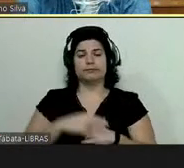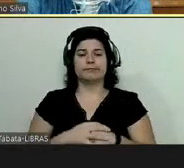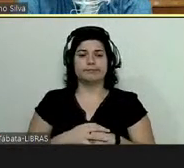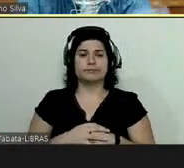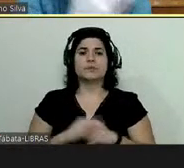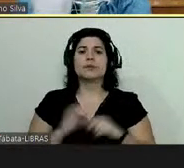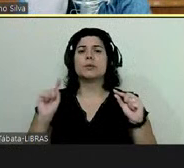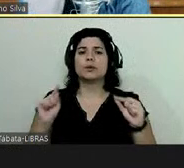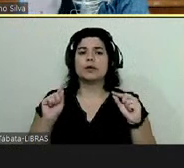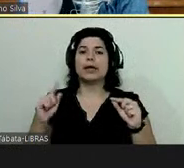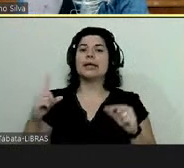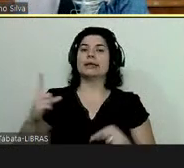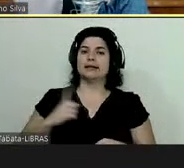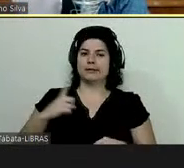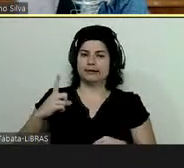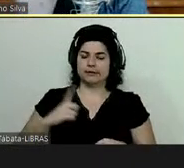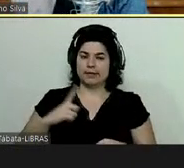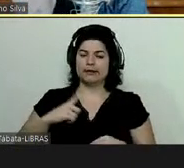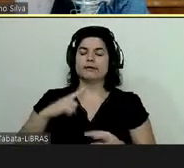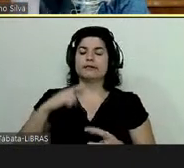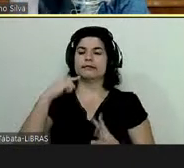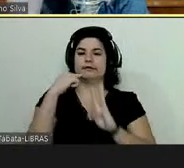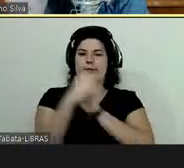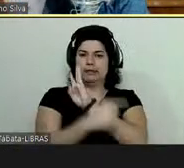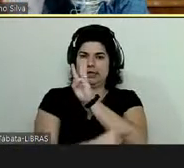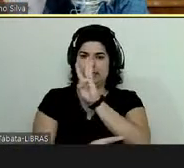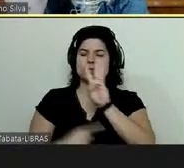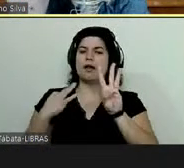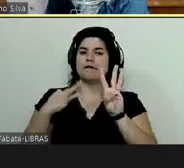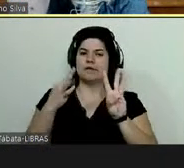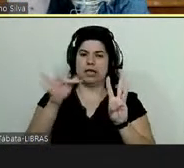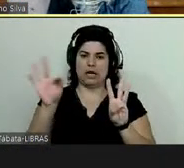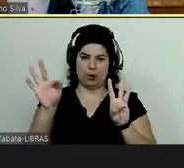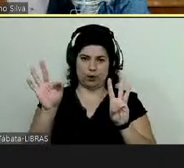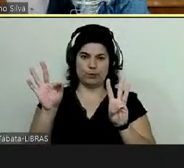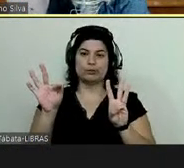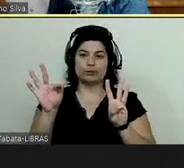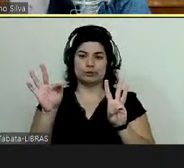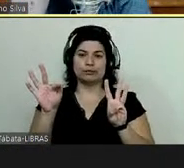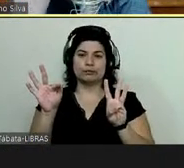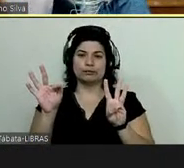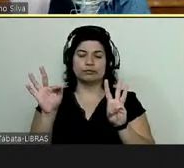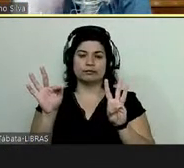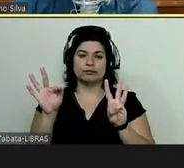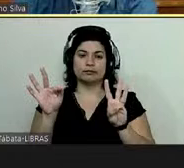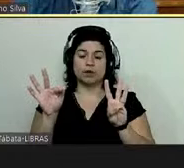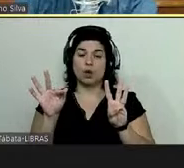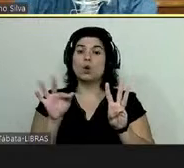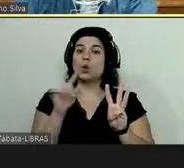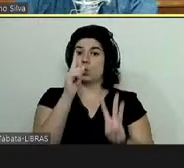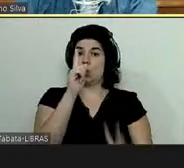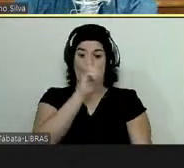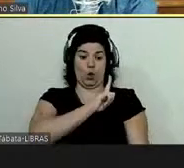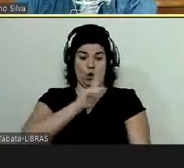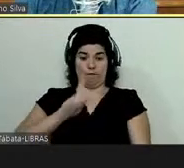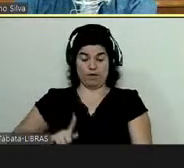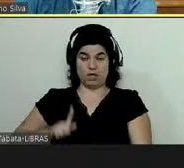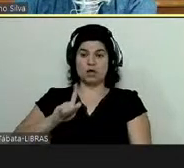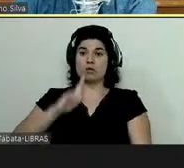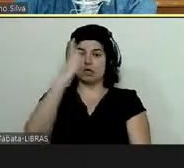O que é a existência de três em federativos é um governo